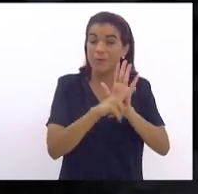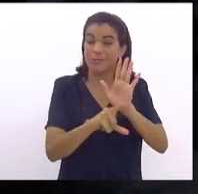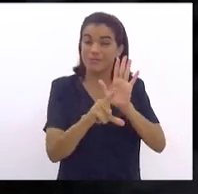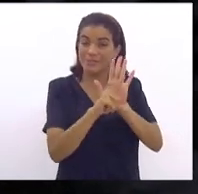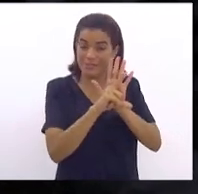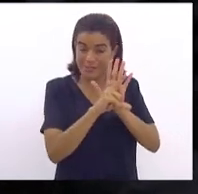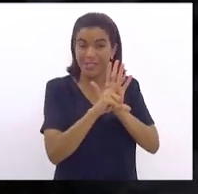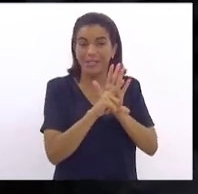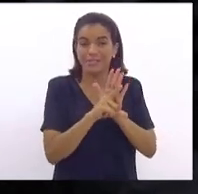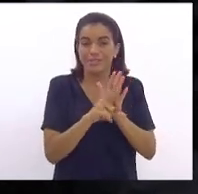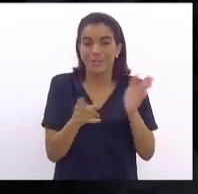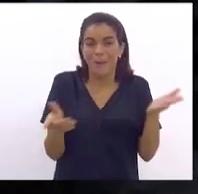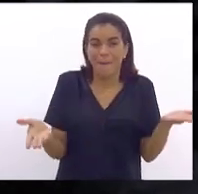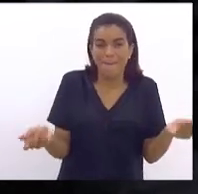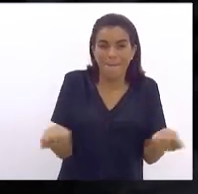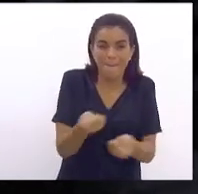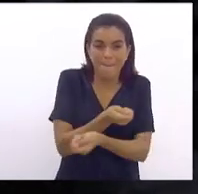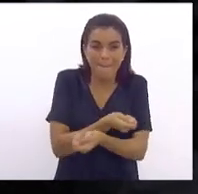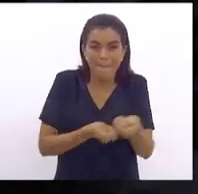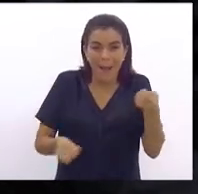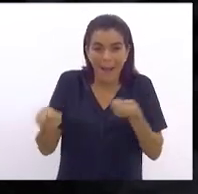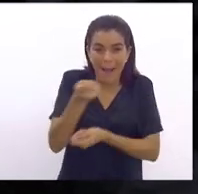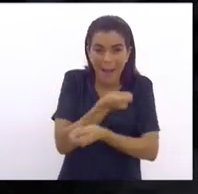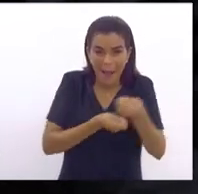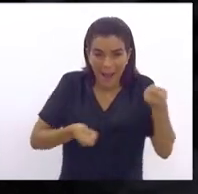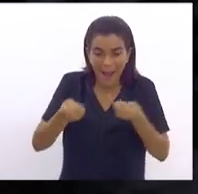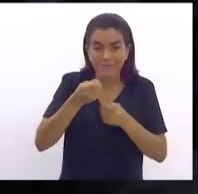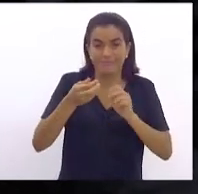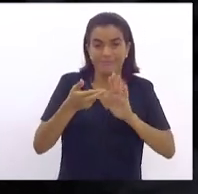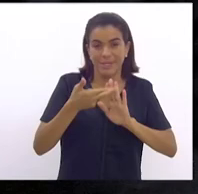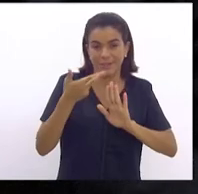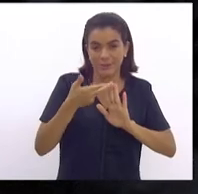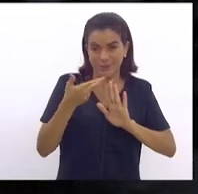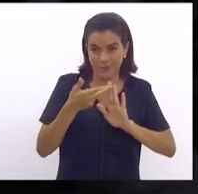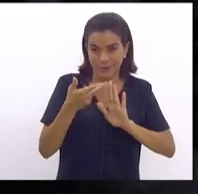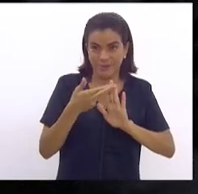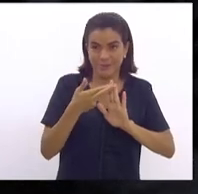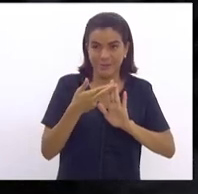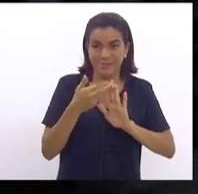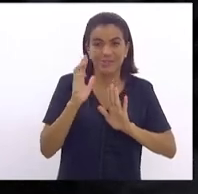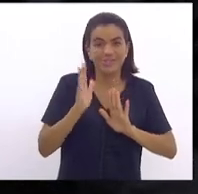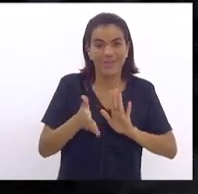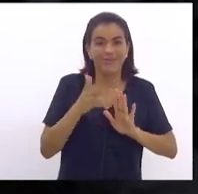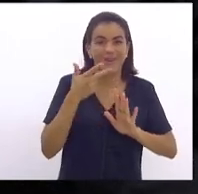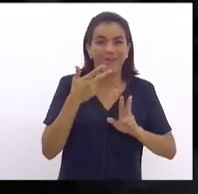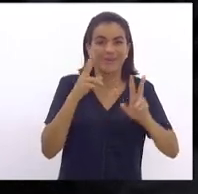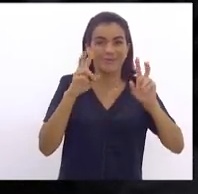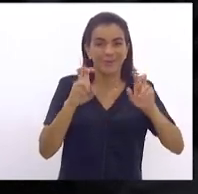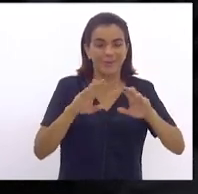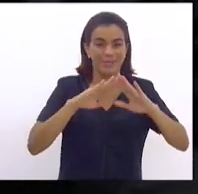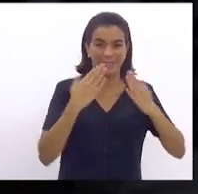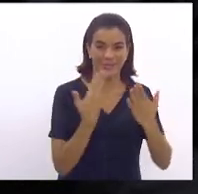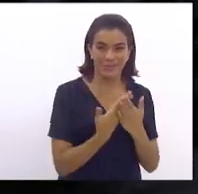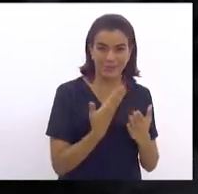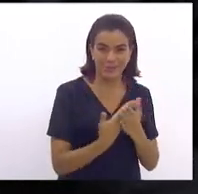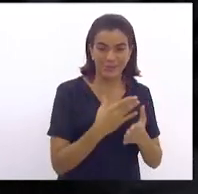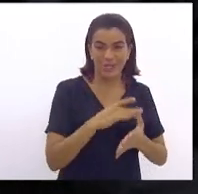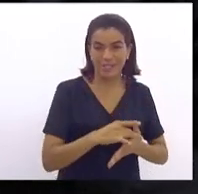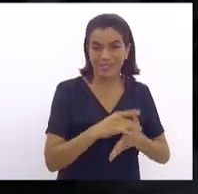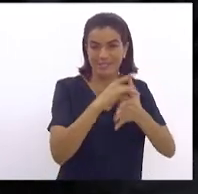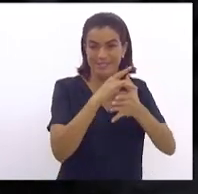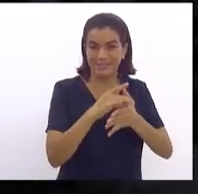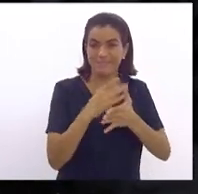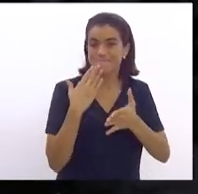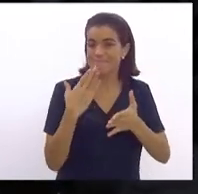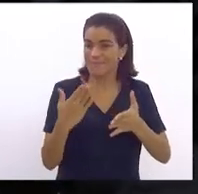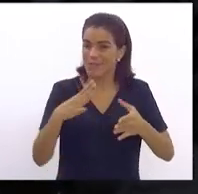de transação resolutiva, apesar, né, de ter sido tratado no Colégio de Líderes, solicitada a sua